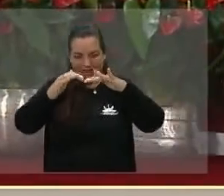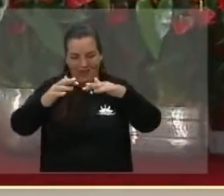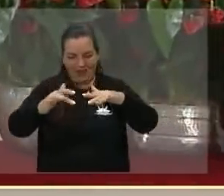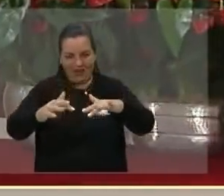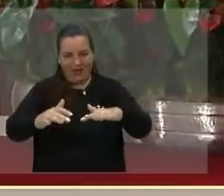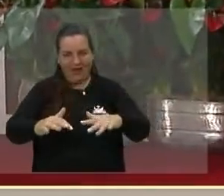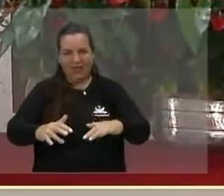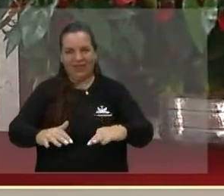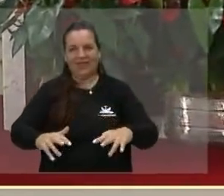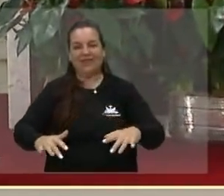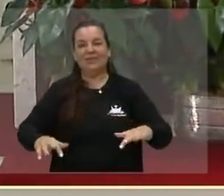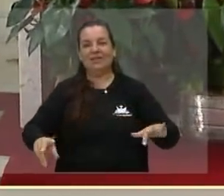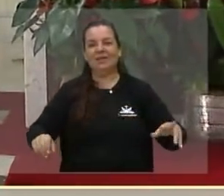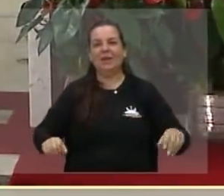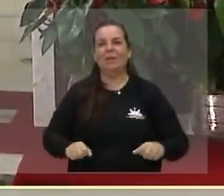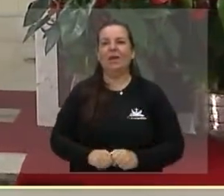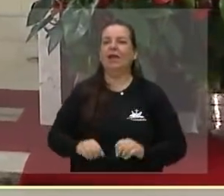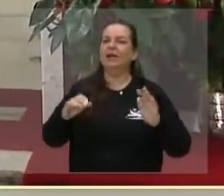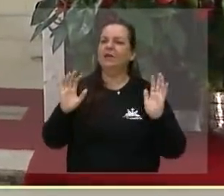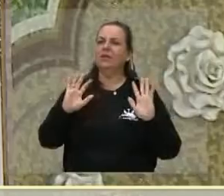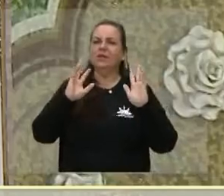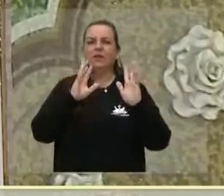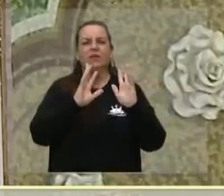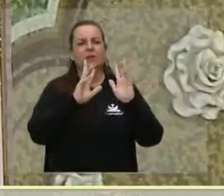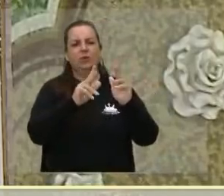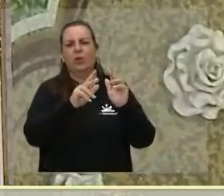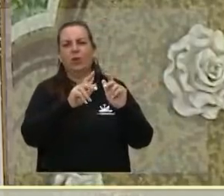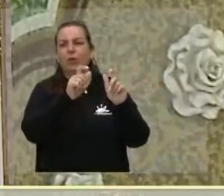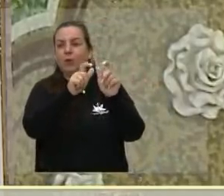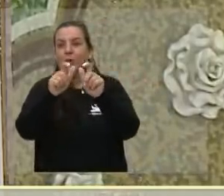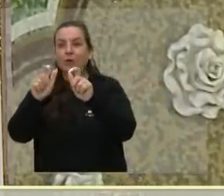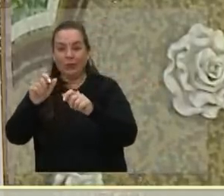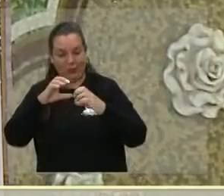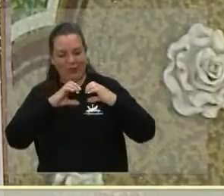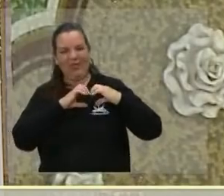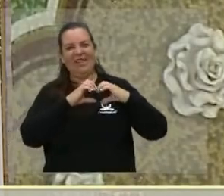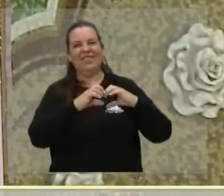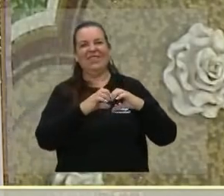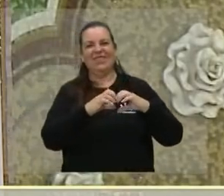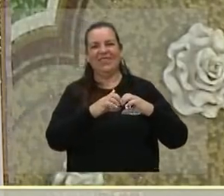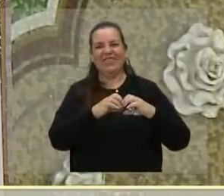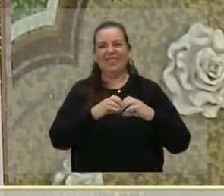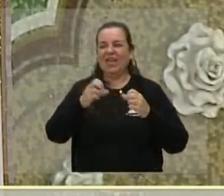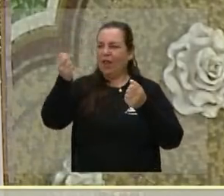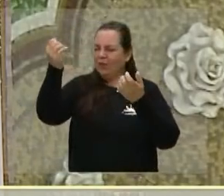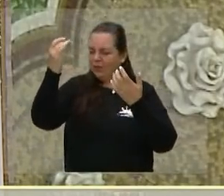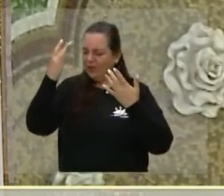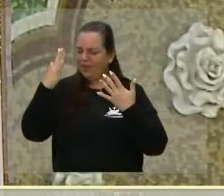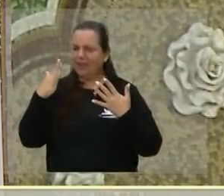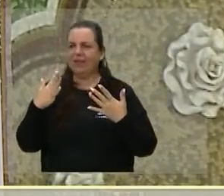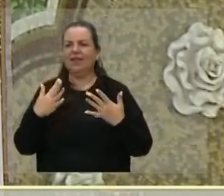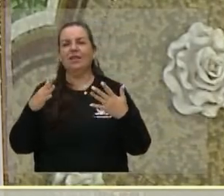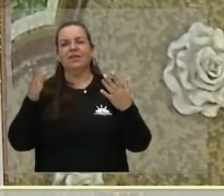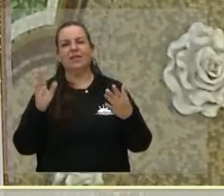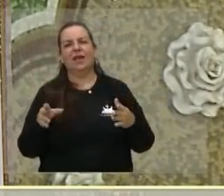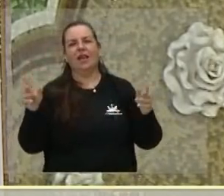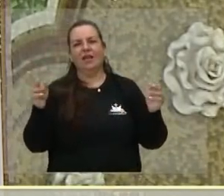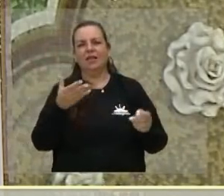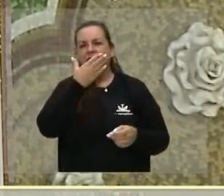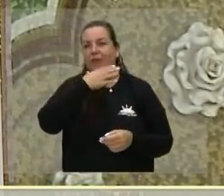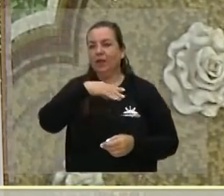espírito santo o horário do 79 escuridão dos frutos do